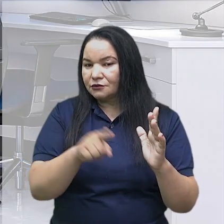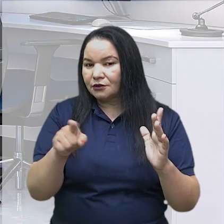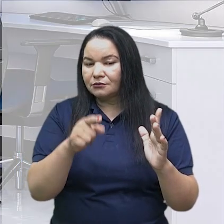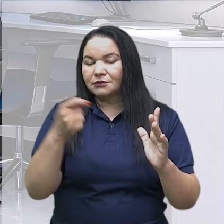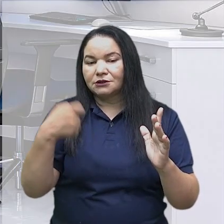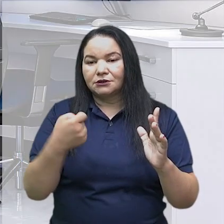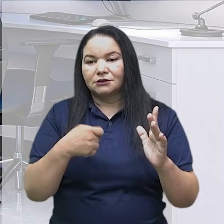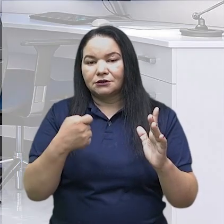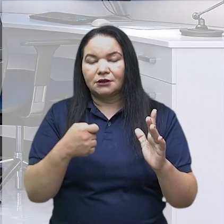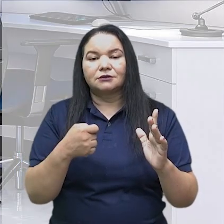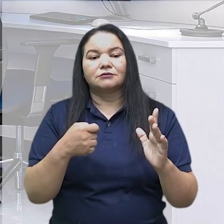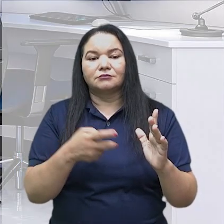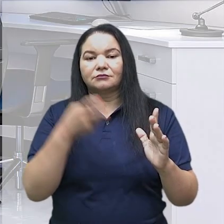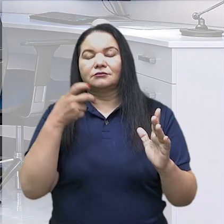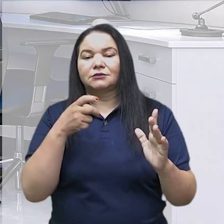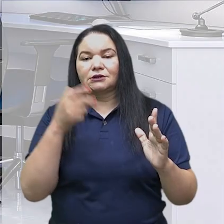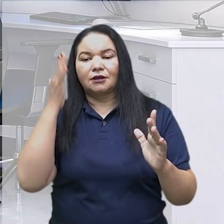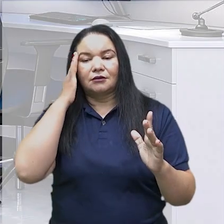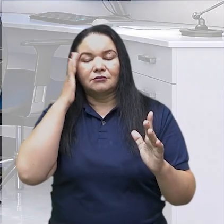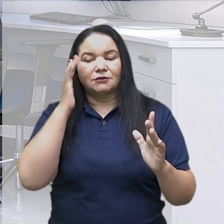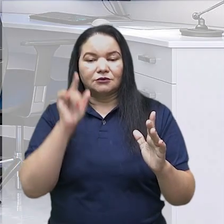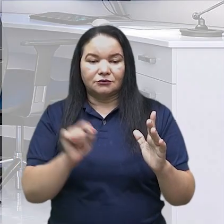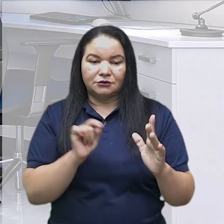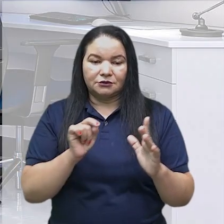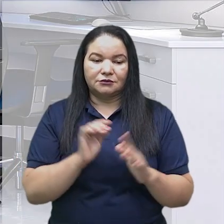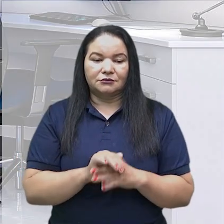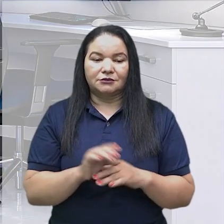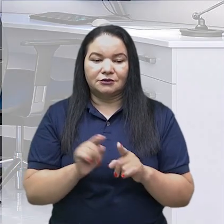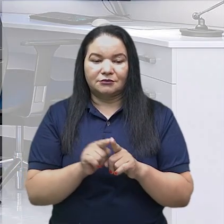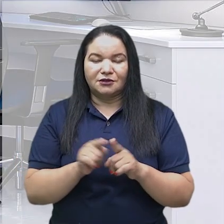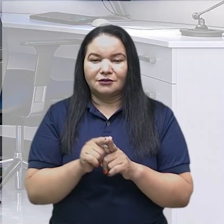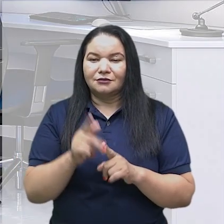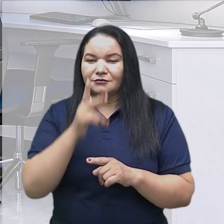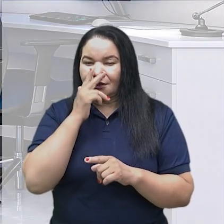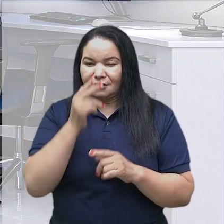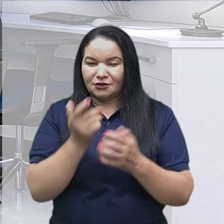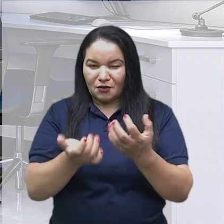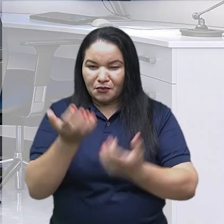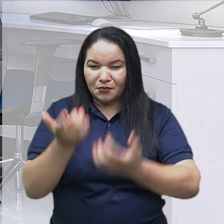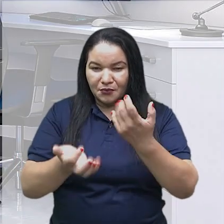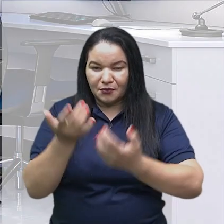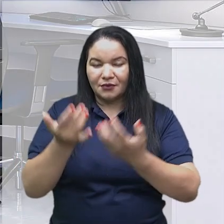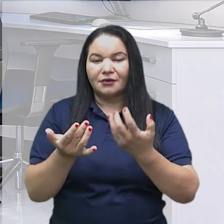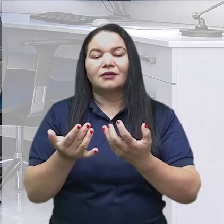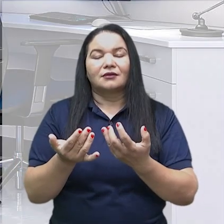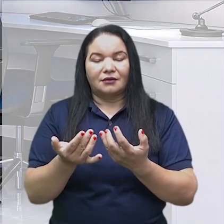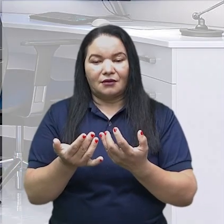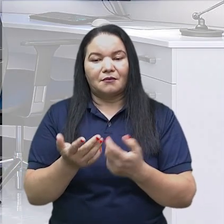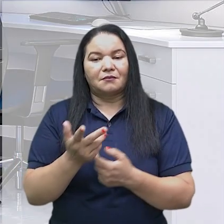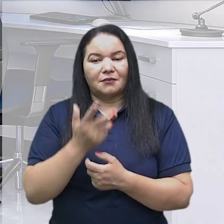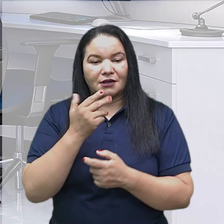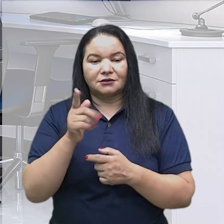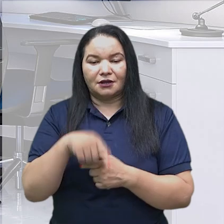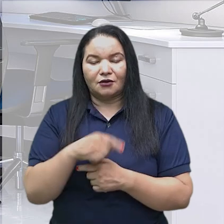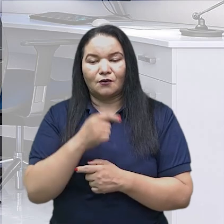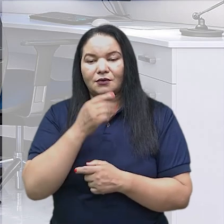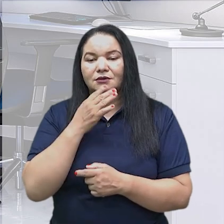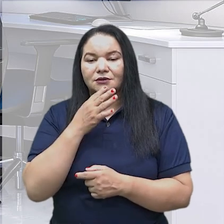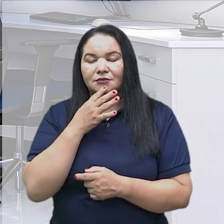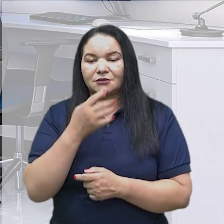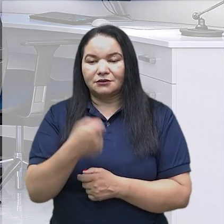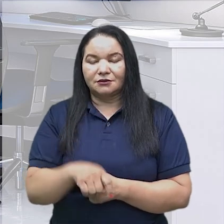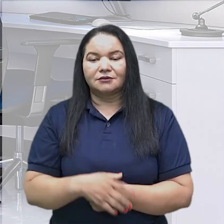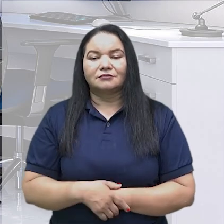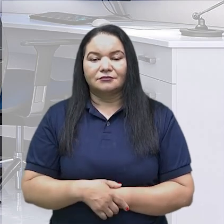esse cabelo aí parece um cabelo pegando fogo, né? Um cabelo para cima, sim, pois é. Isso aí indica que aquele